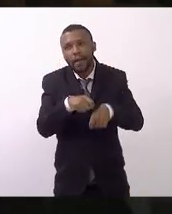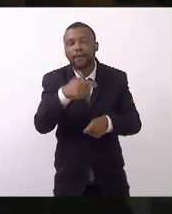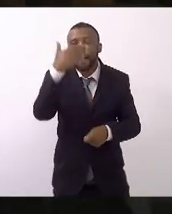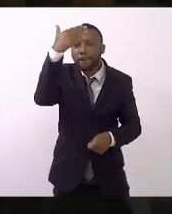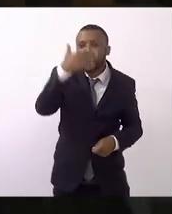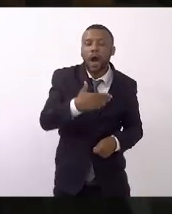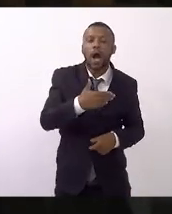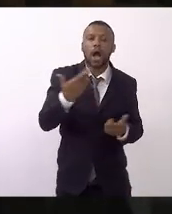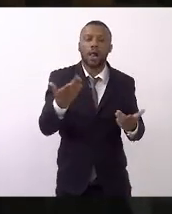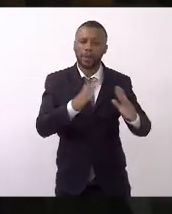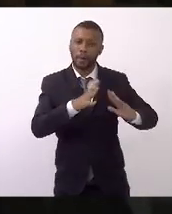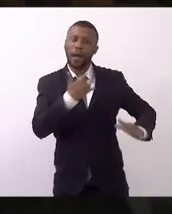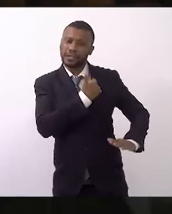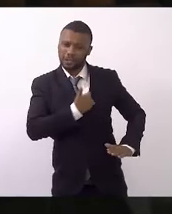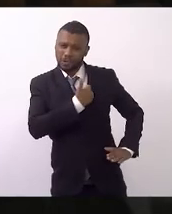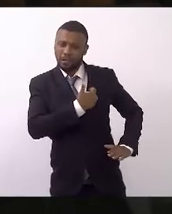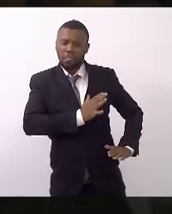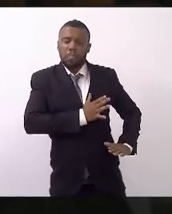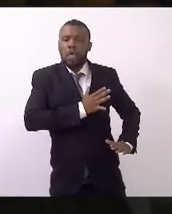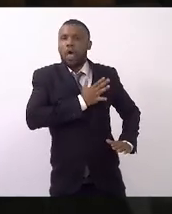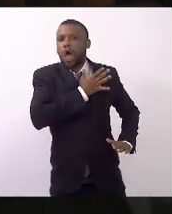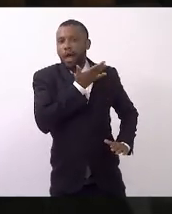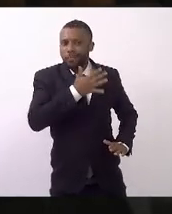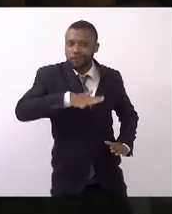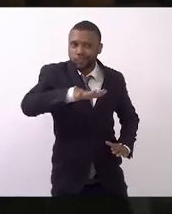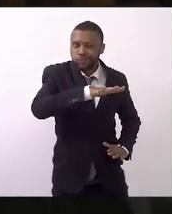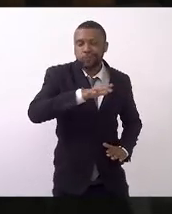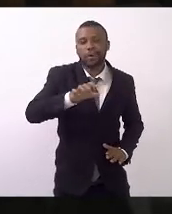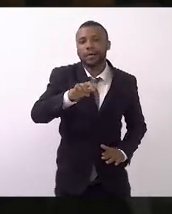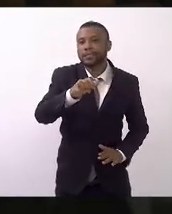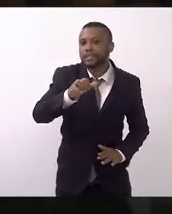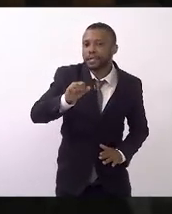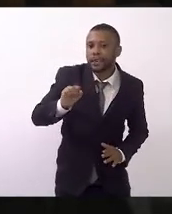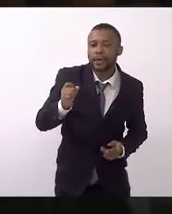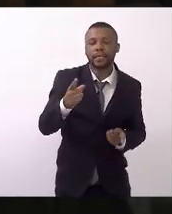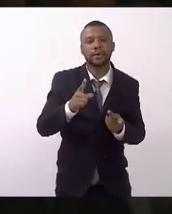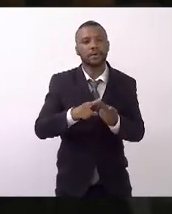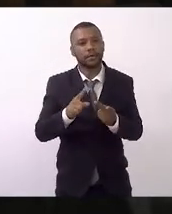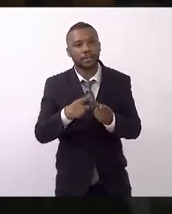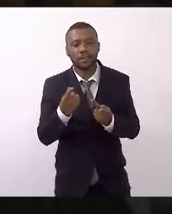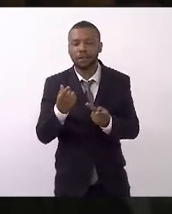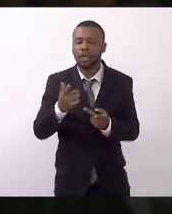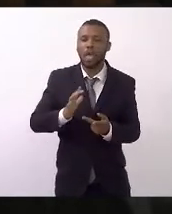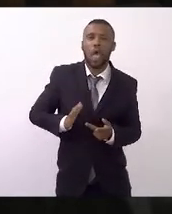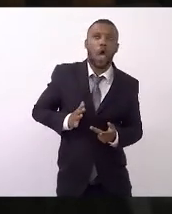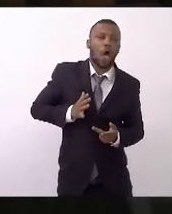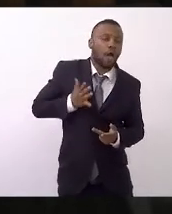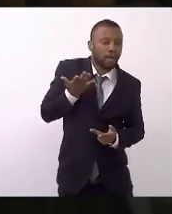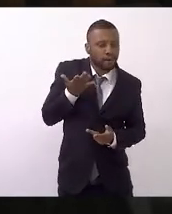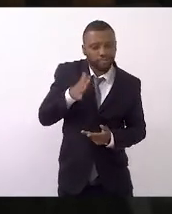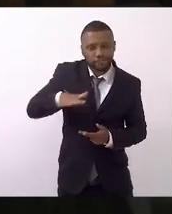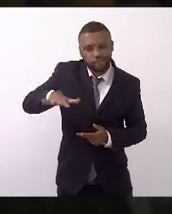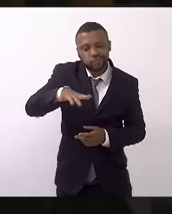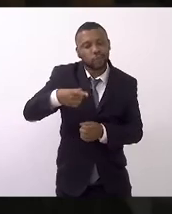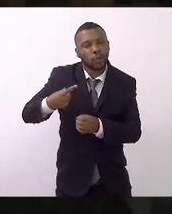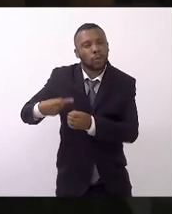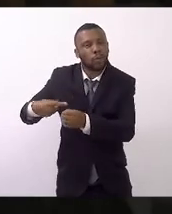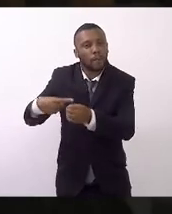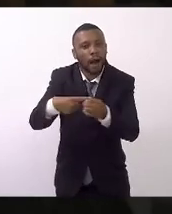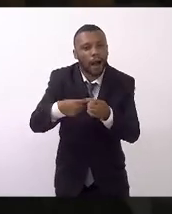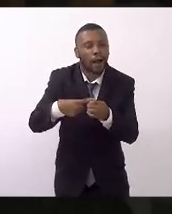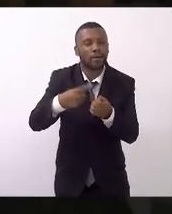o estrago que foi feito em Caxias, estrago que ocorreu